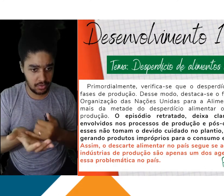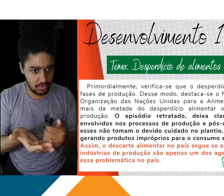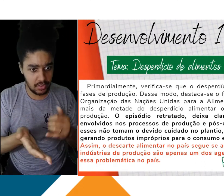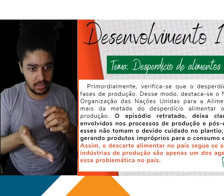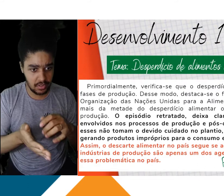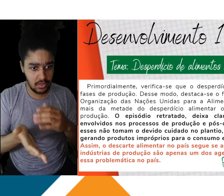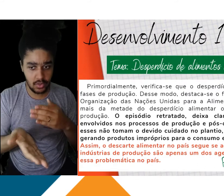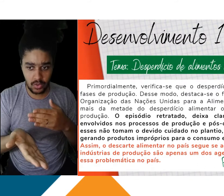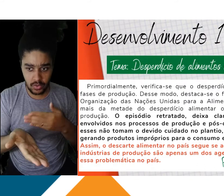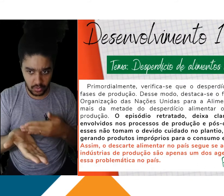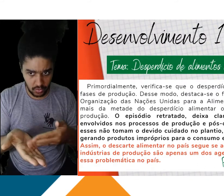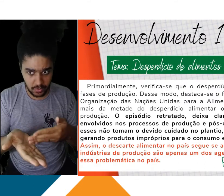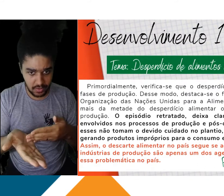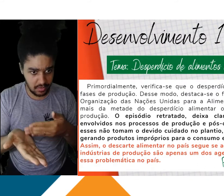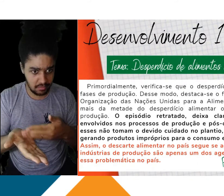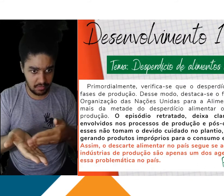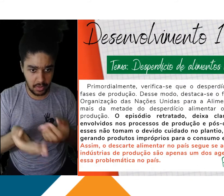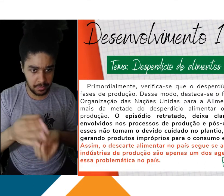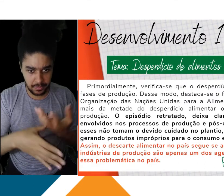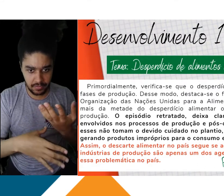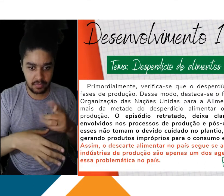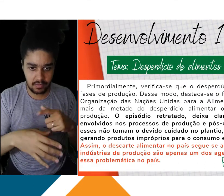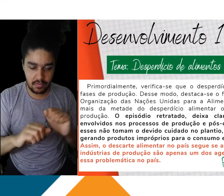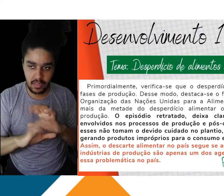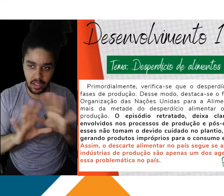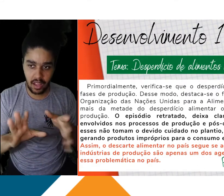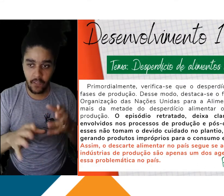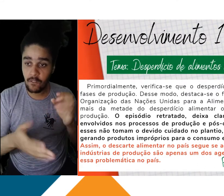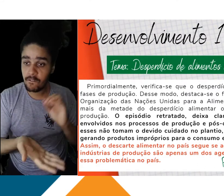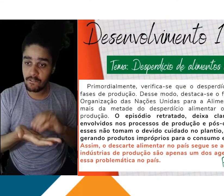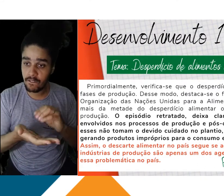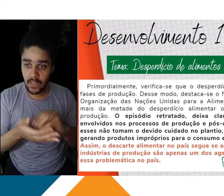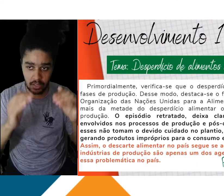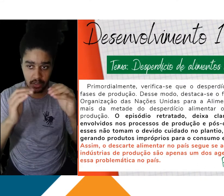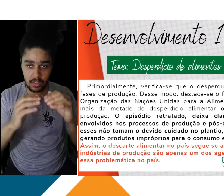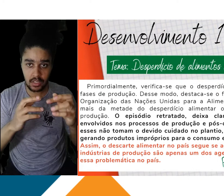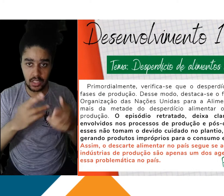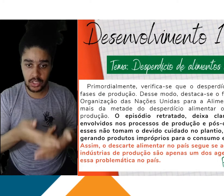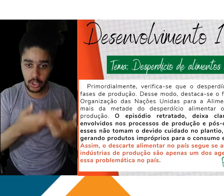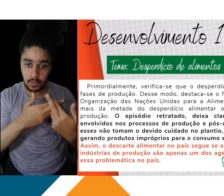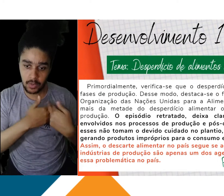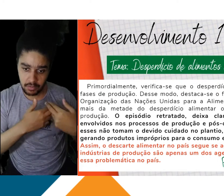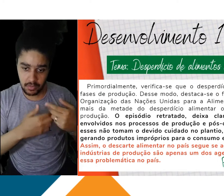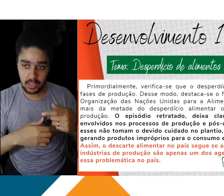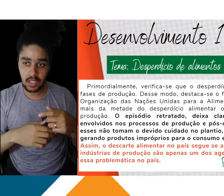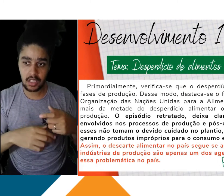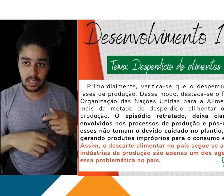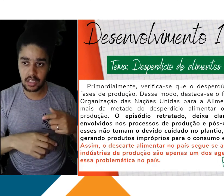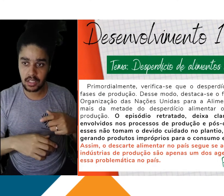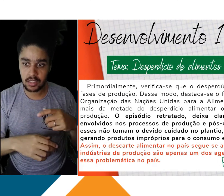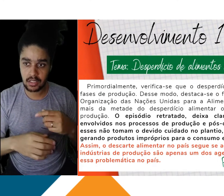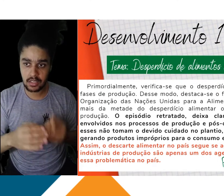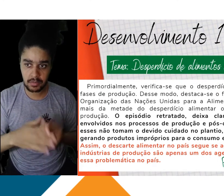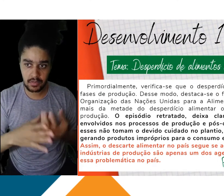veja só que episódio de desperdício, deixa claro a irresponsabilidade dos envolvidos nos processos de produção